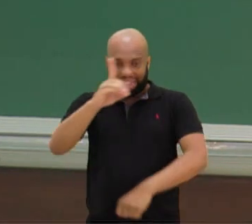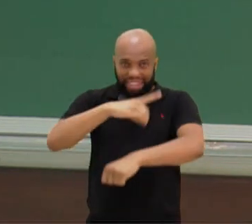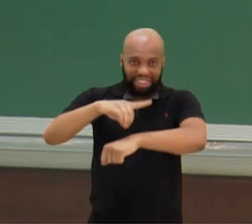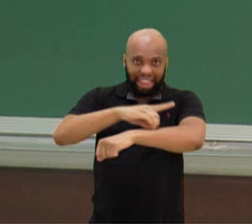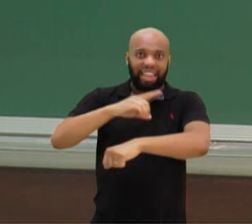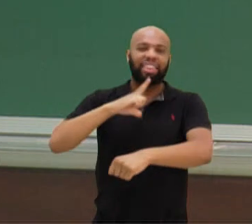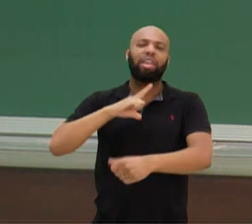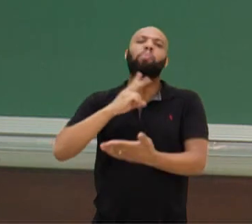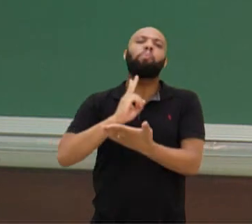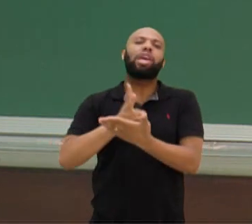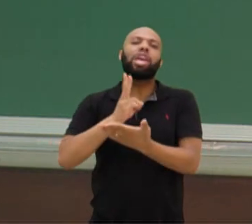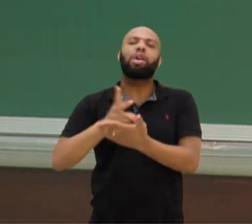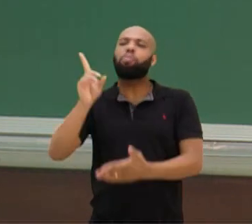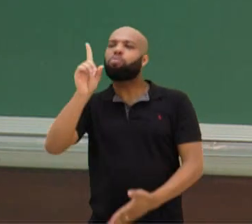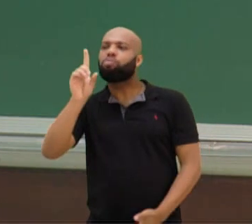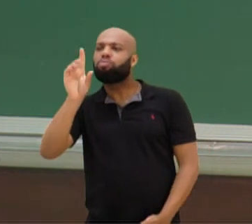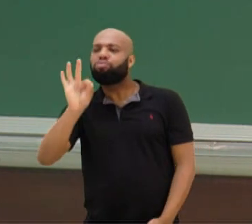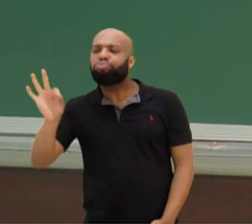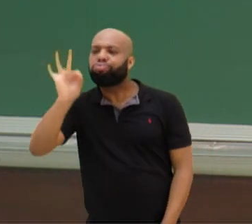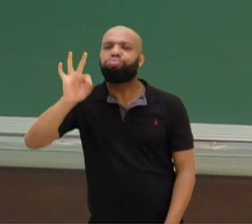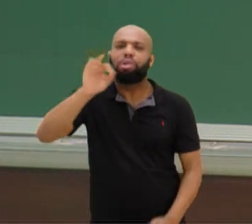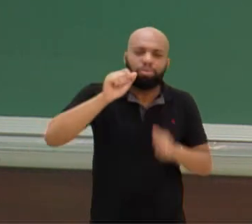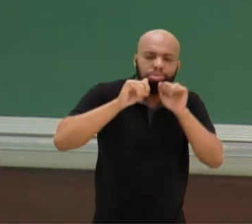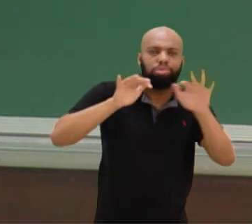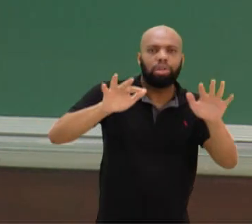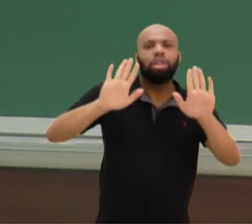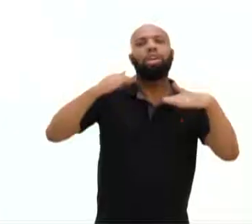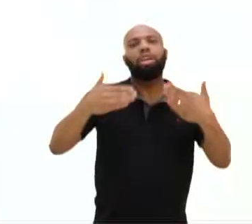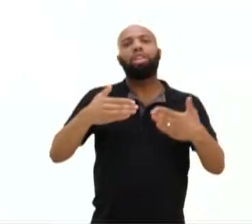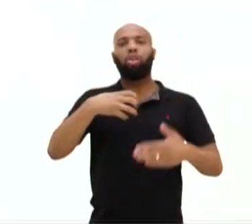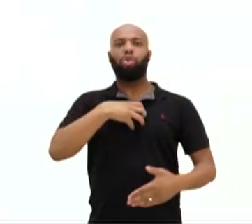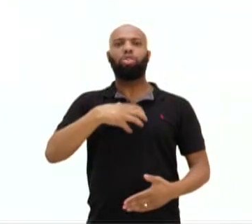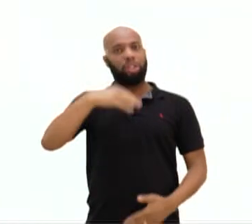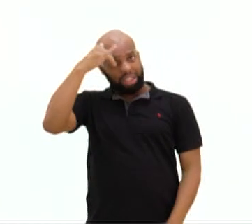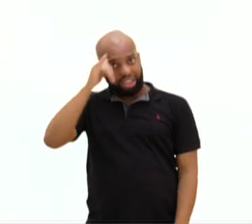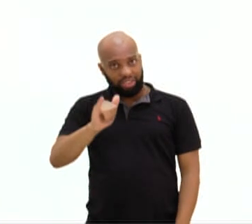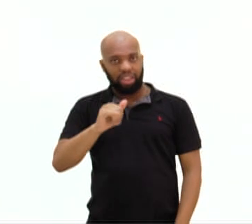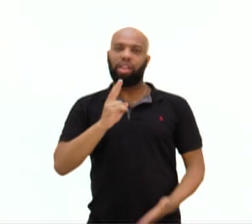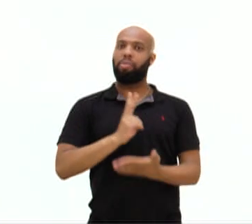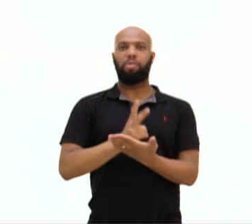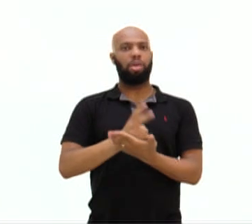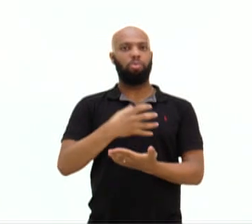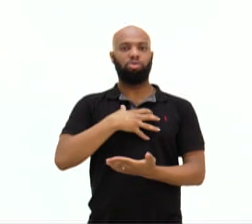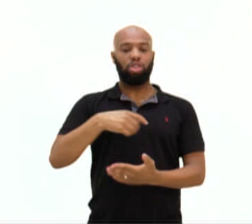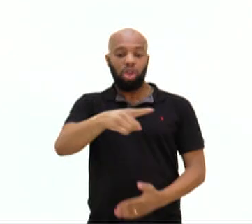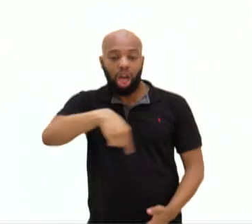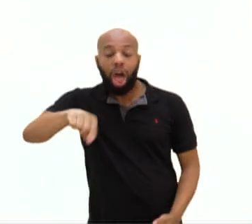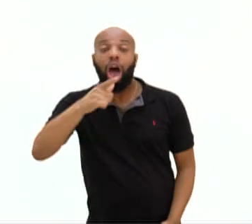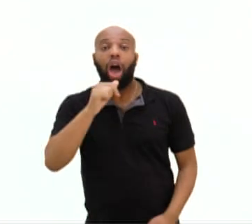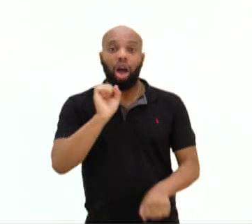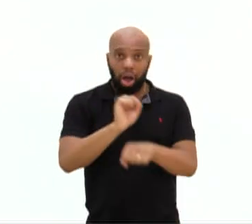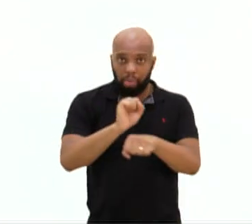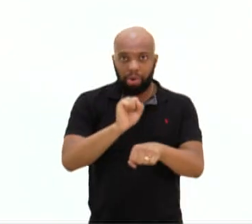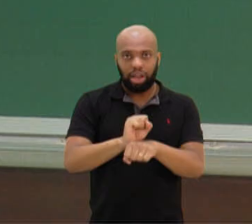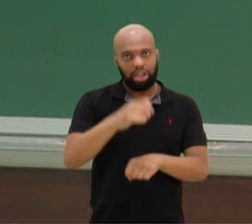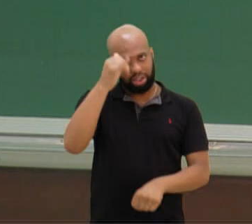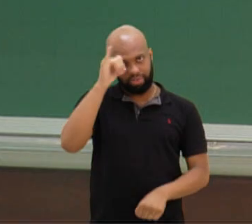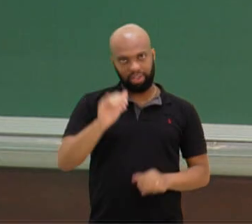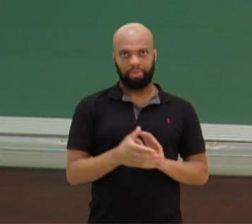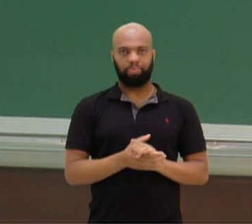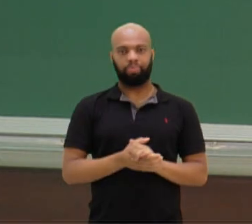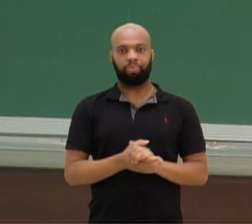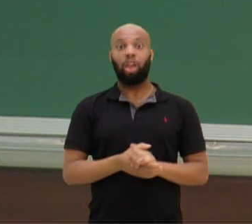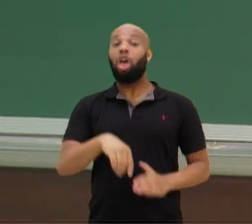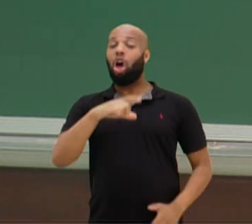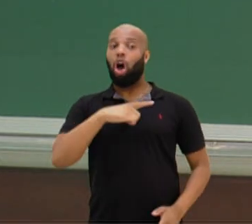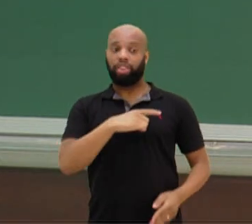mesma, evitar a reprodução do mosquito, evitar água parada, tá? E a última aqui, ao pegar uma das doenças, a gente fica imune às outras? Não, porque se